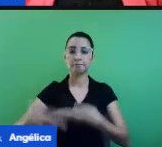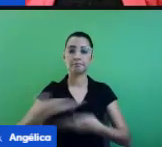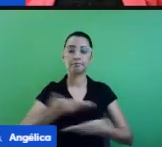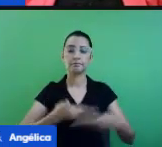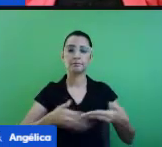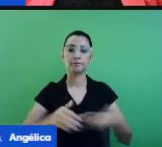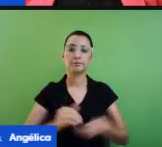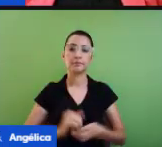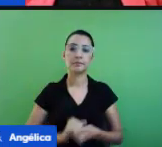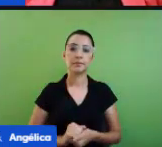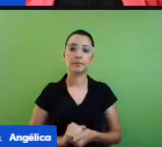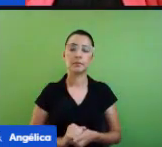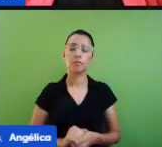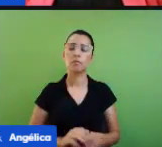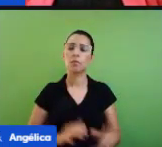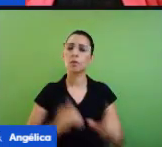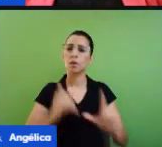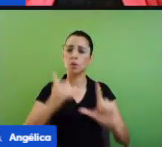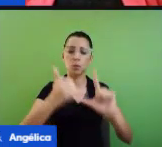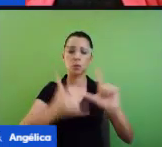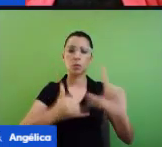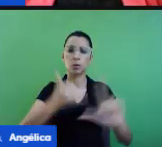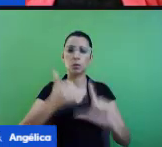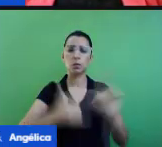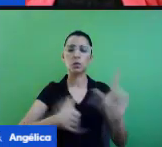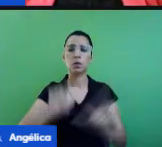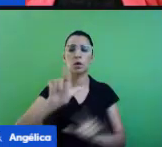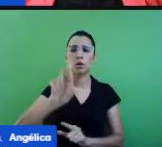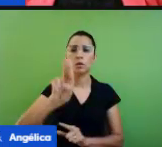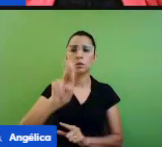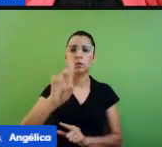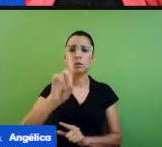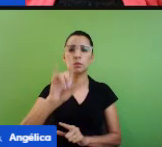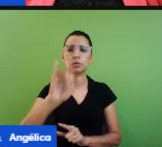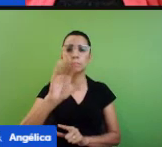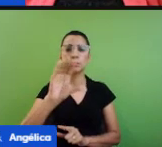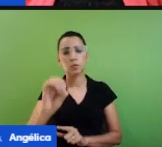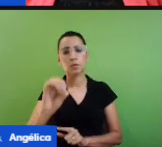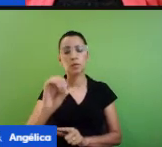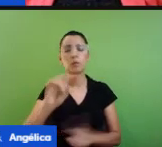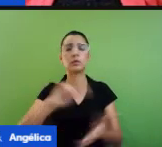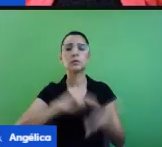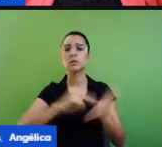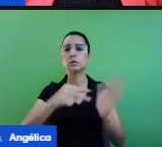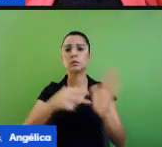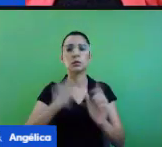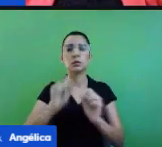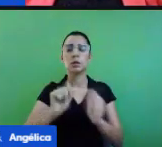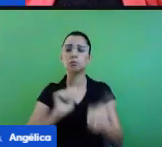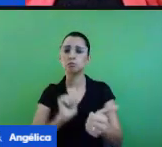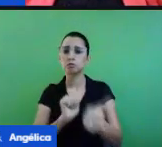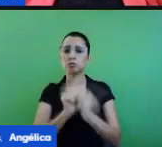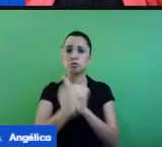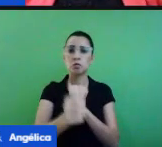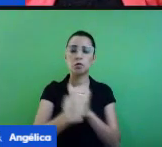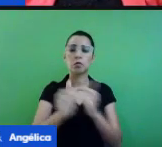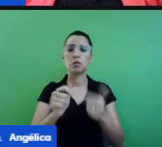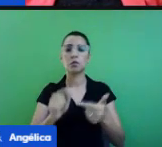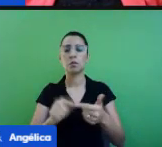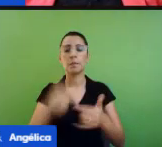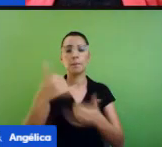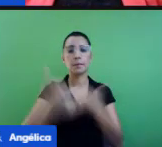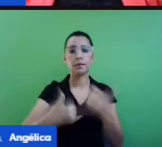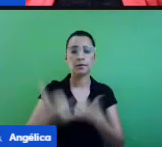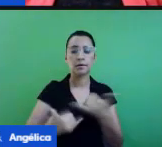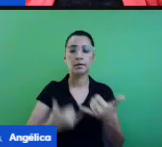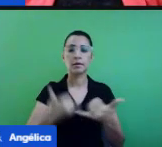Definindo o lúdico, nós podemos definir como o jogo, como a